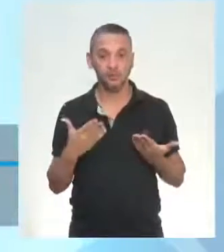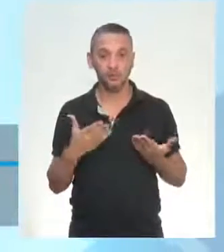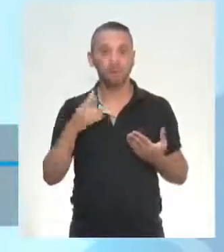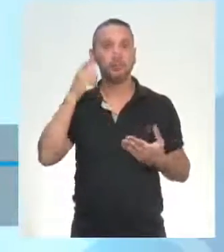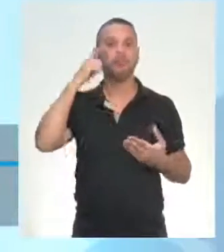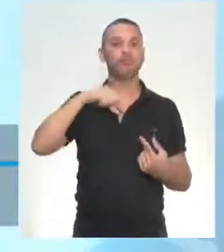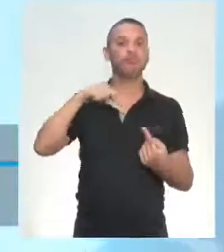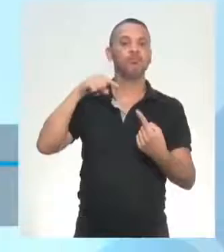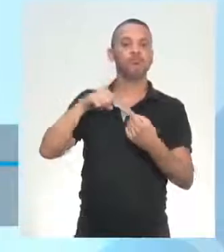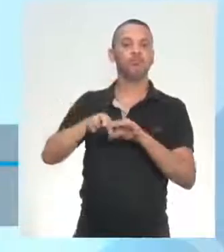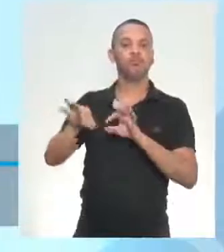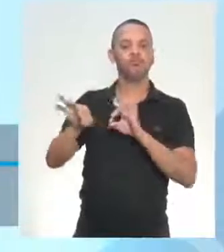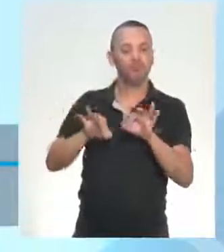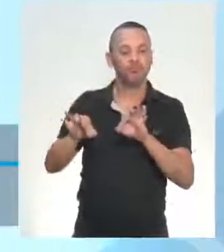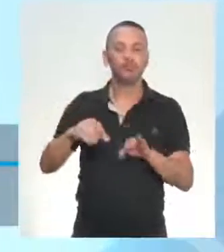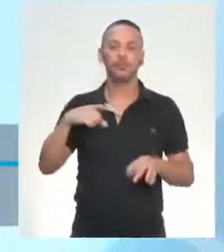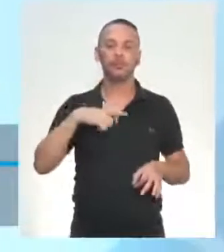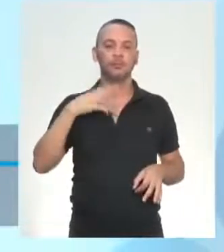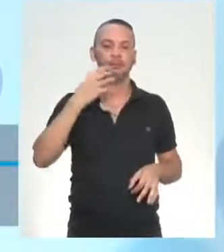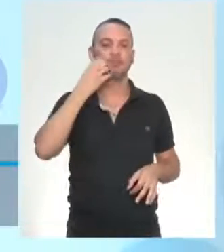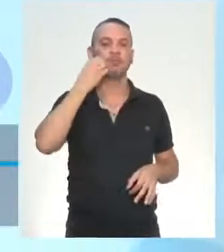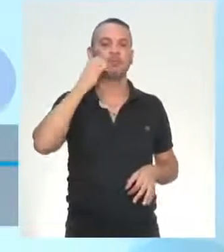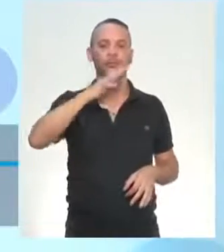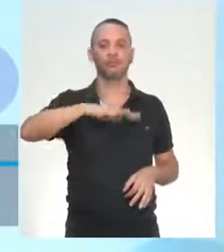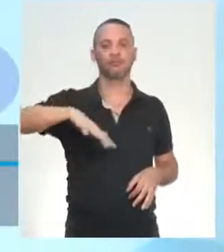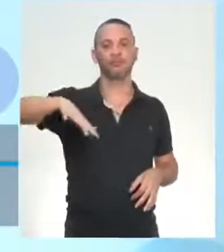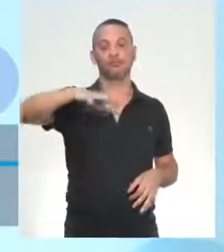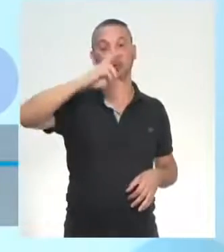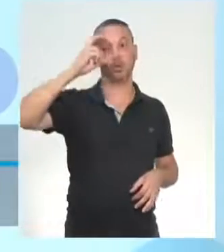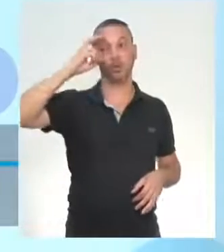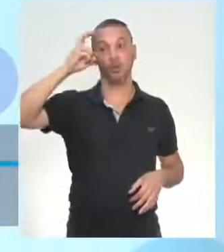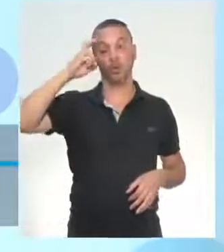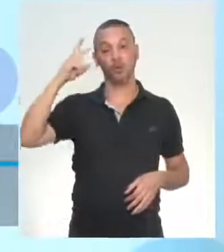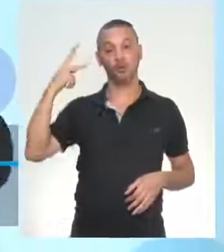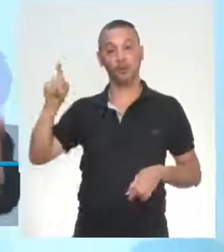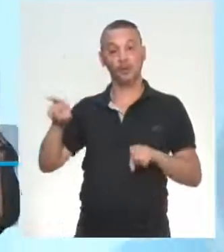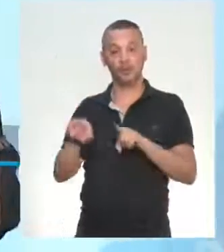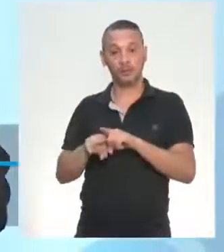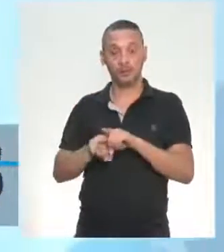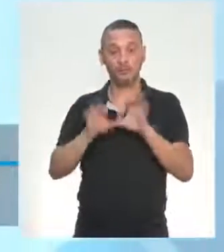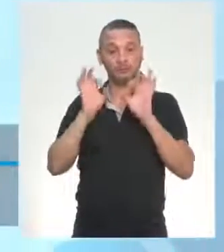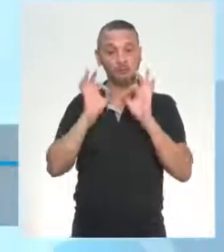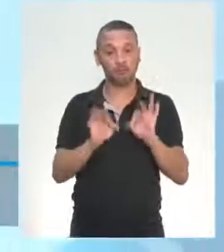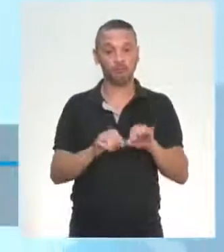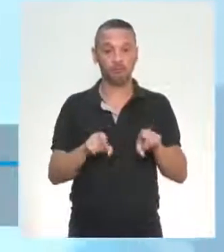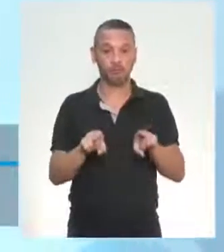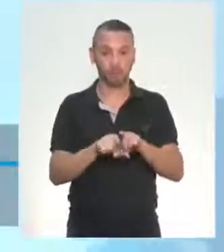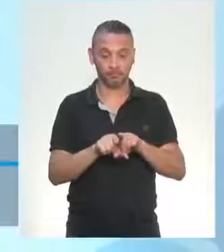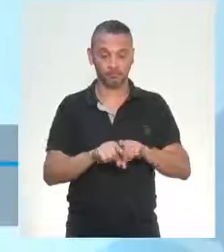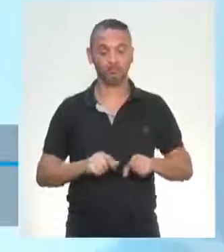conquistaram, né, com o tombamento ali da sua cultura material e